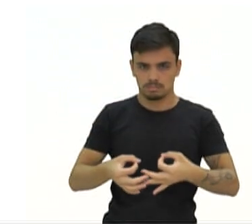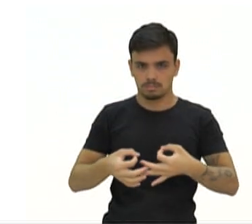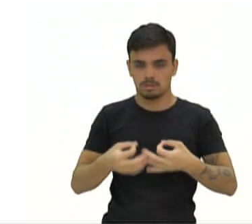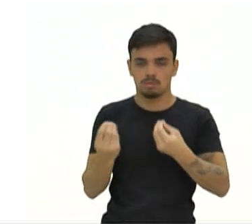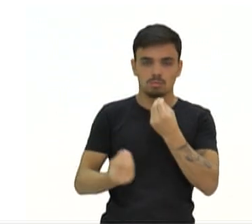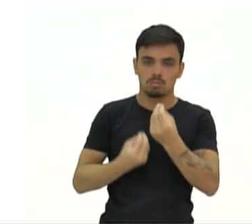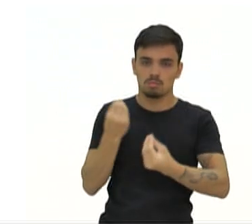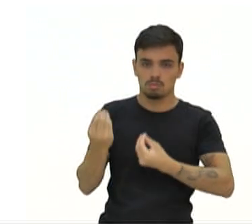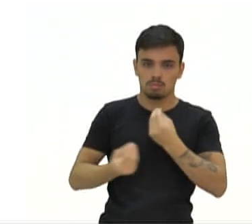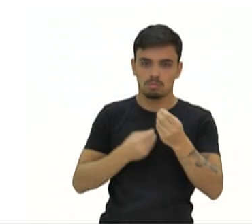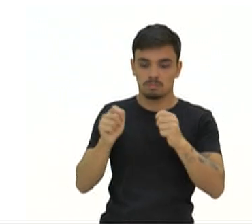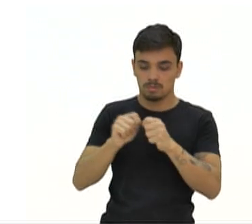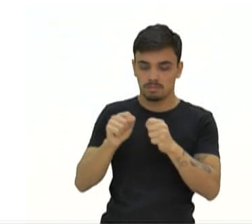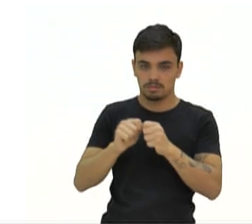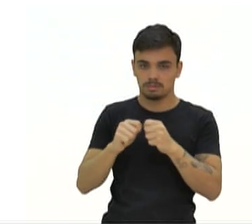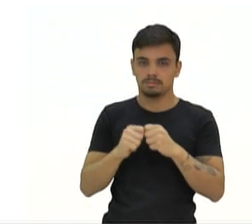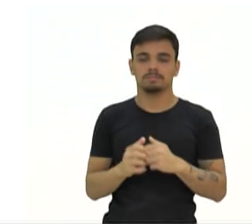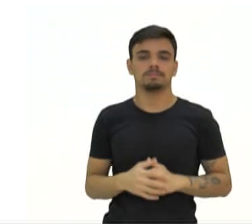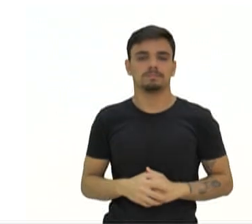como deve se fazer.